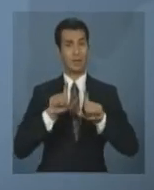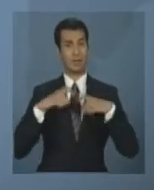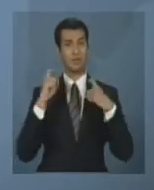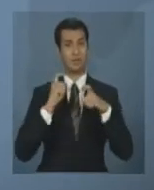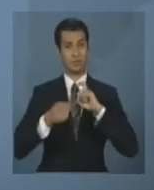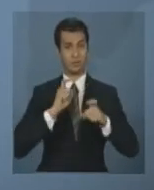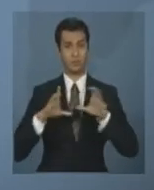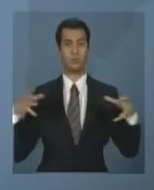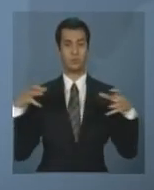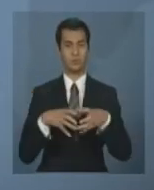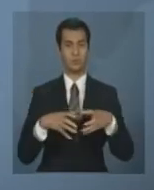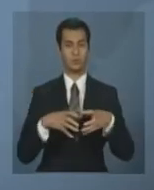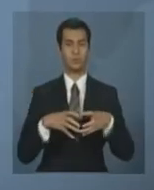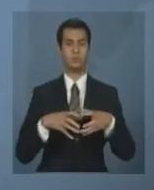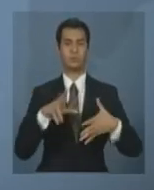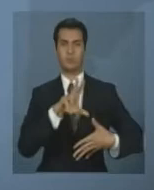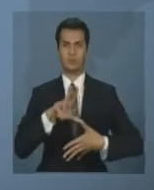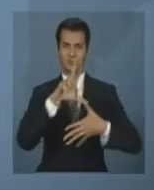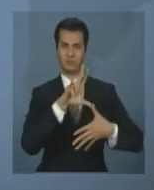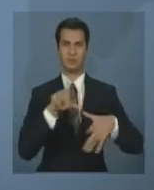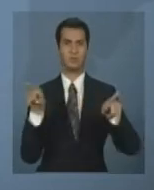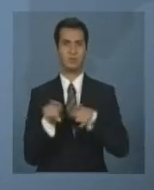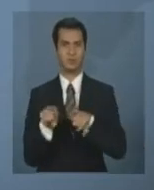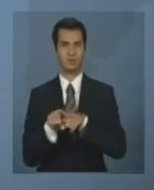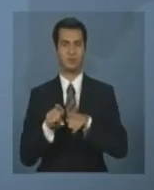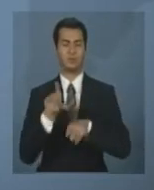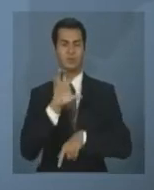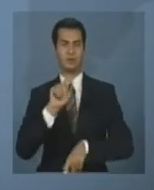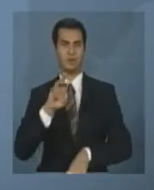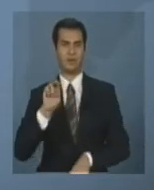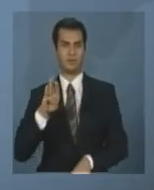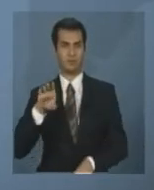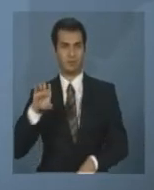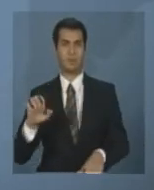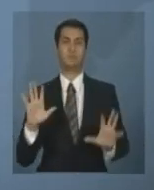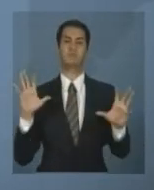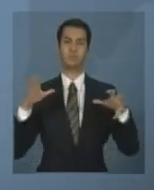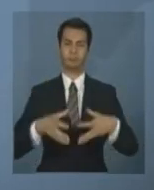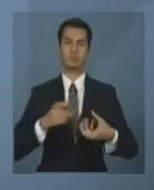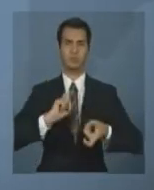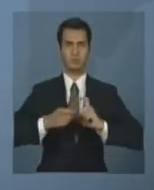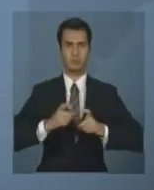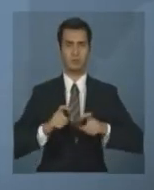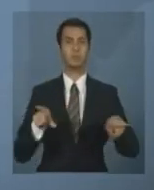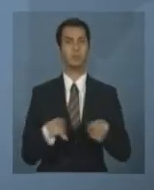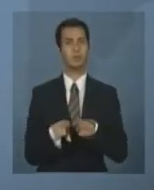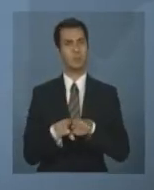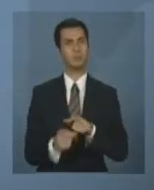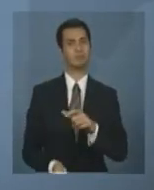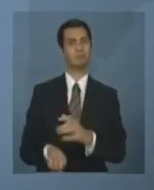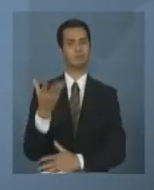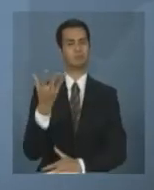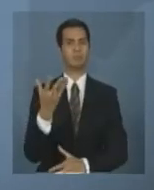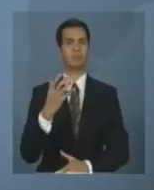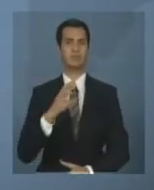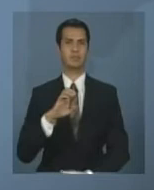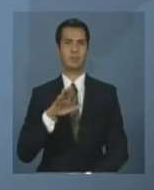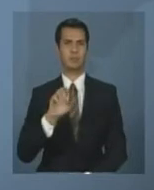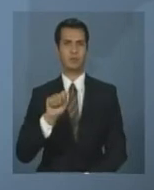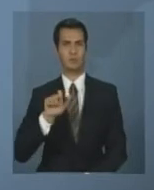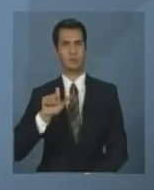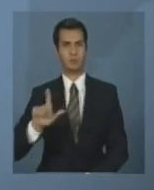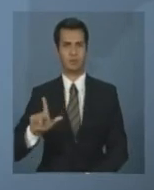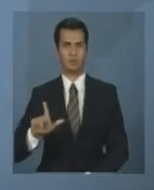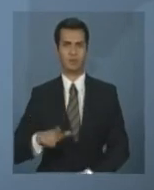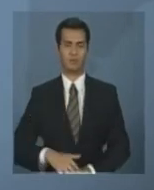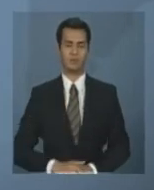Estado e de governo da América Latina e do Caribe e também da sessão de início da Comunidade de Estado Latino-Americanos e